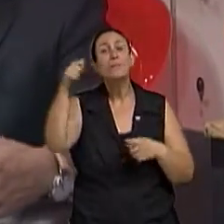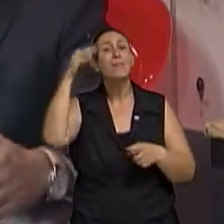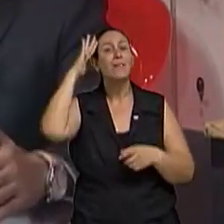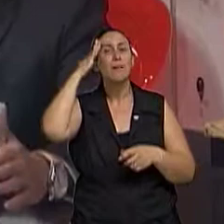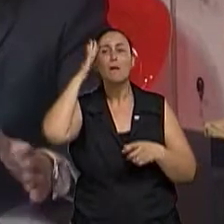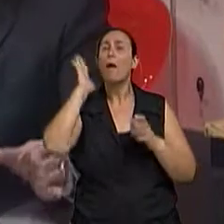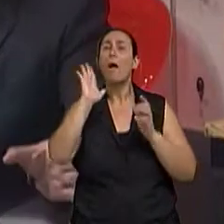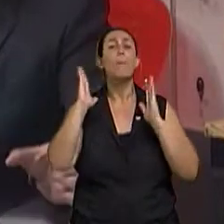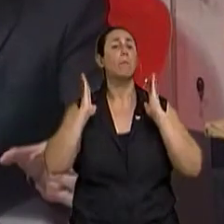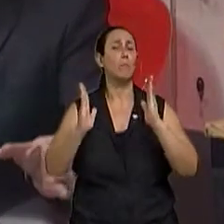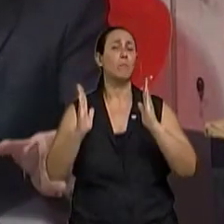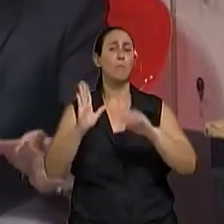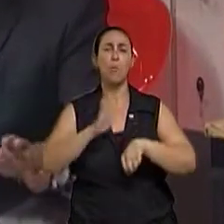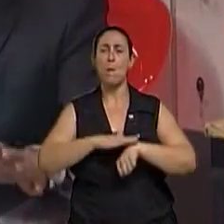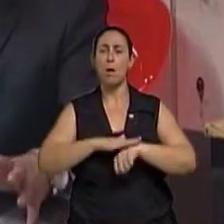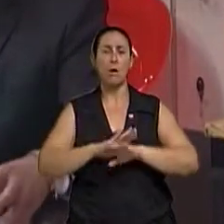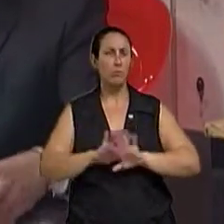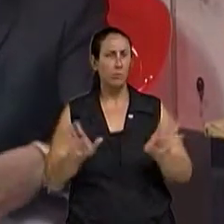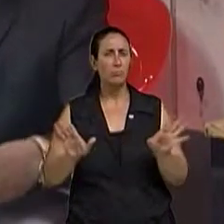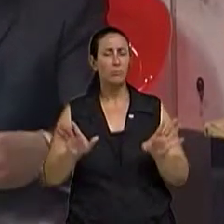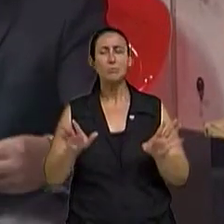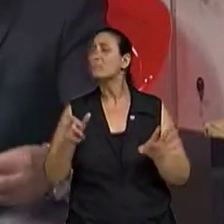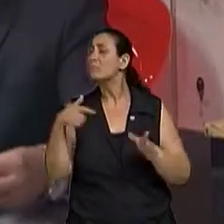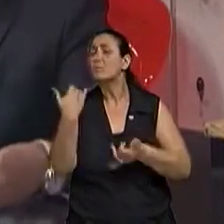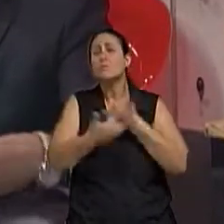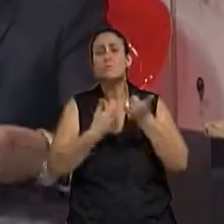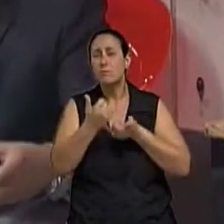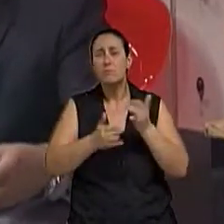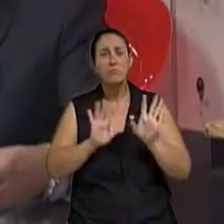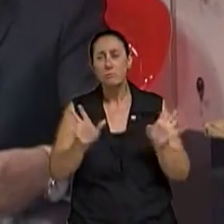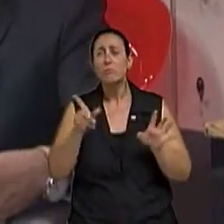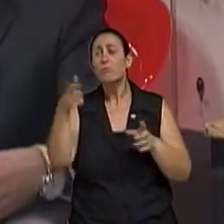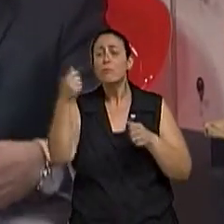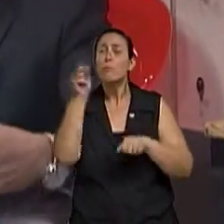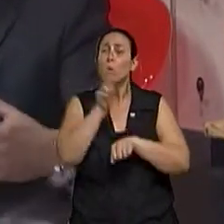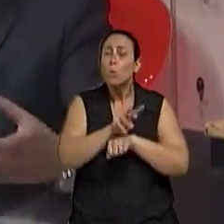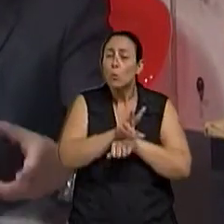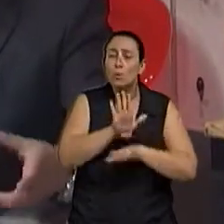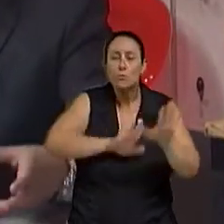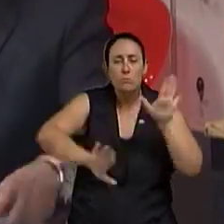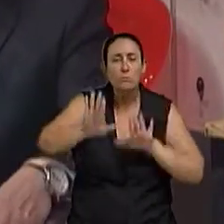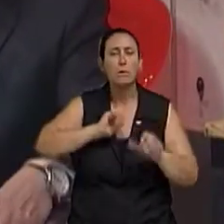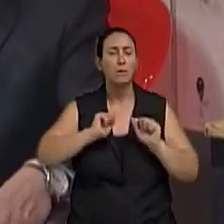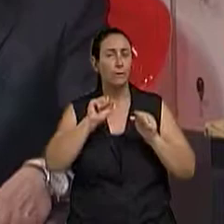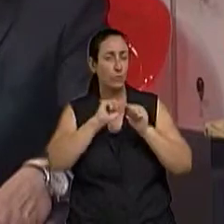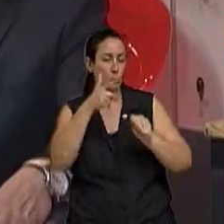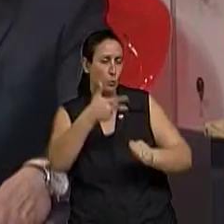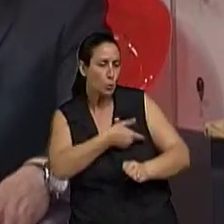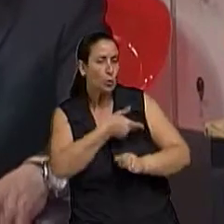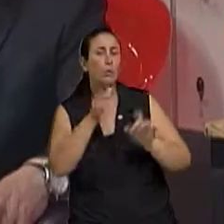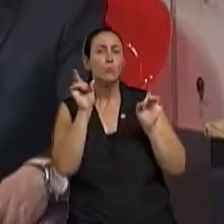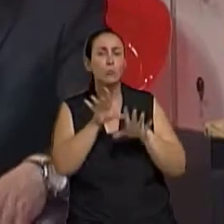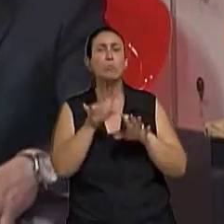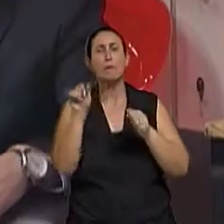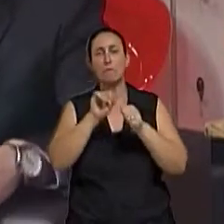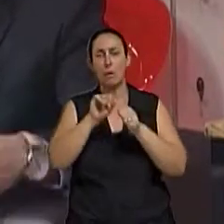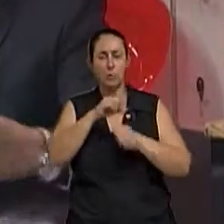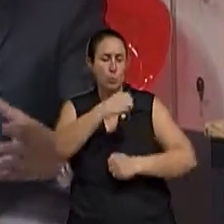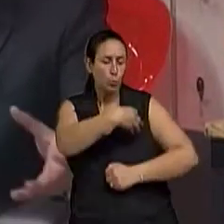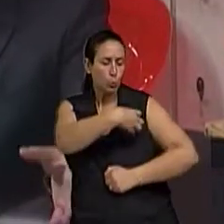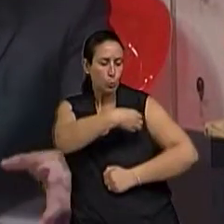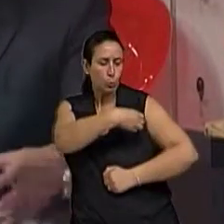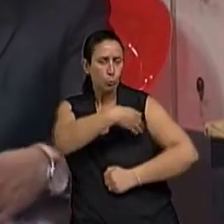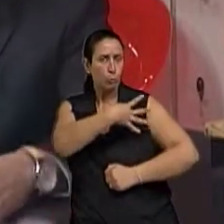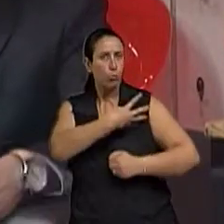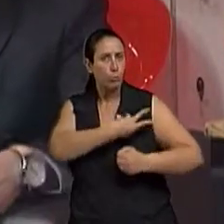momento de... A gente até comenta brincando, um sabático para se cuidar. Se cuidar porque ela faz uma cirurgia, ela faz uma radioterapia, ela faz um